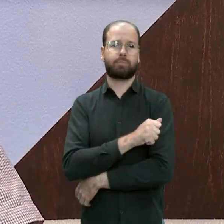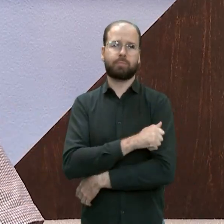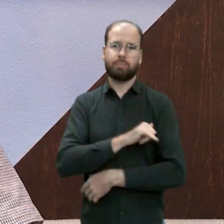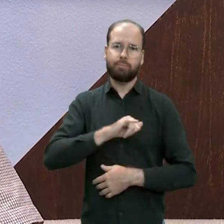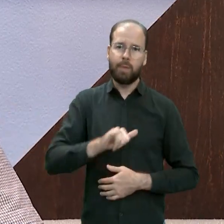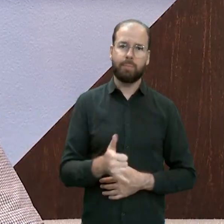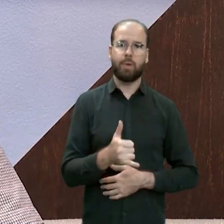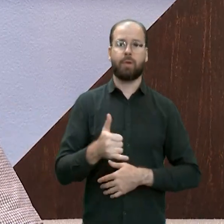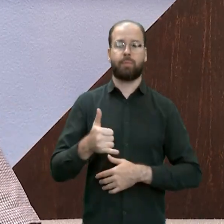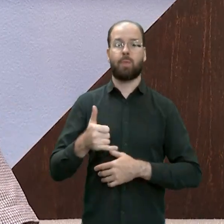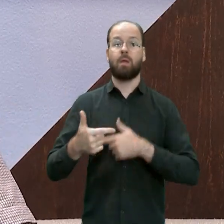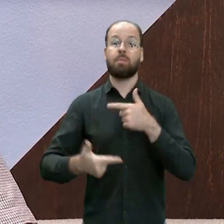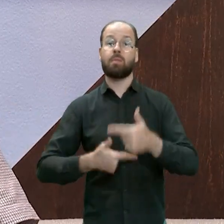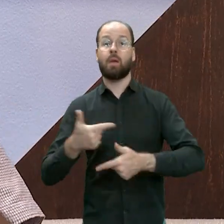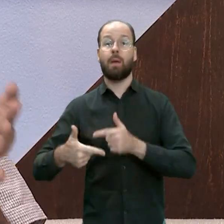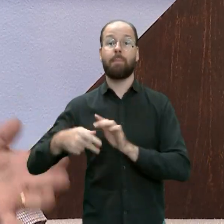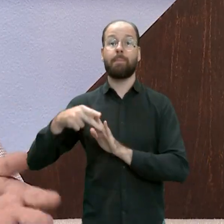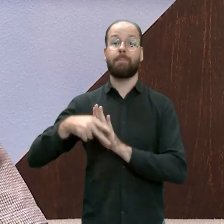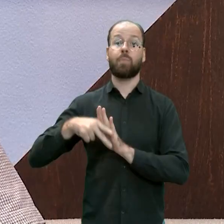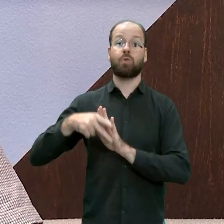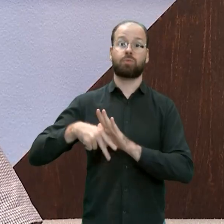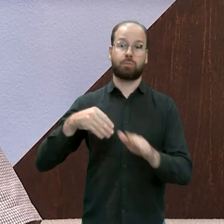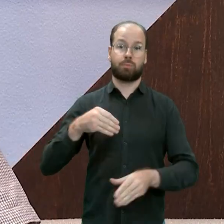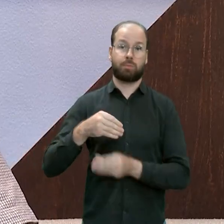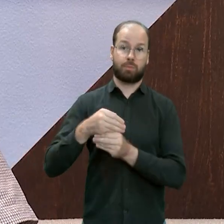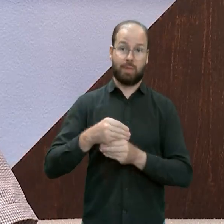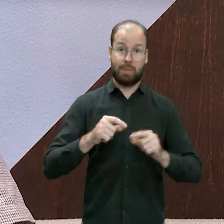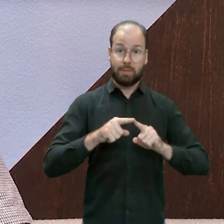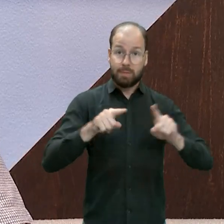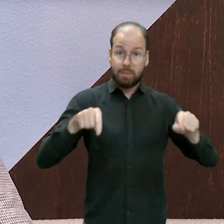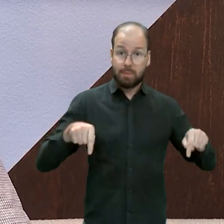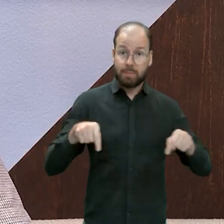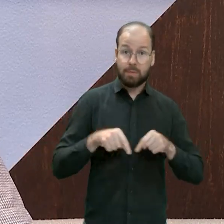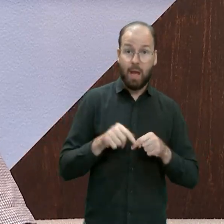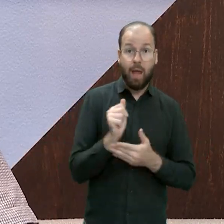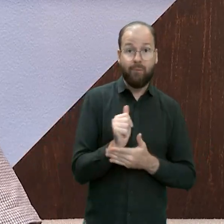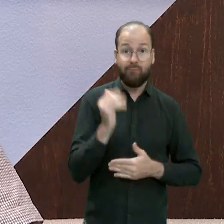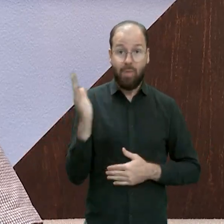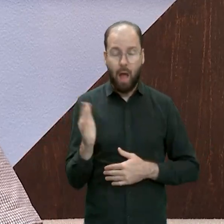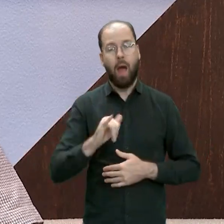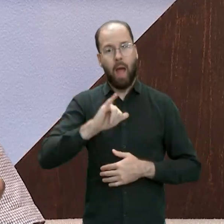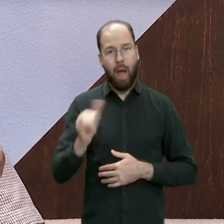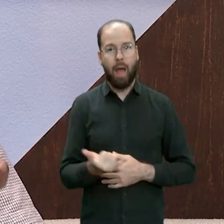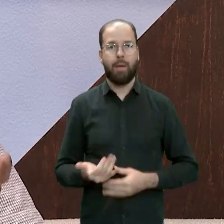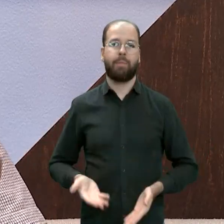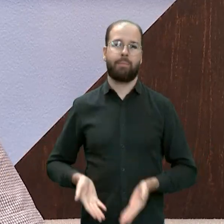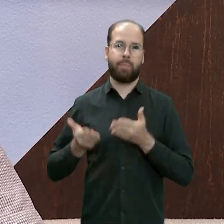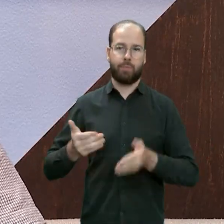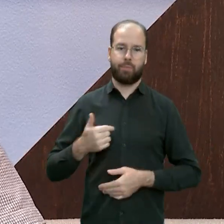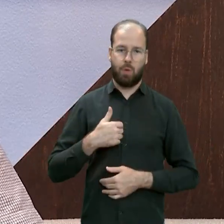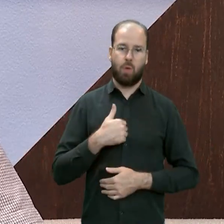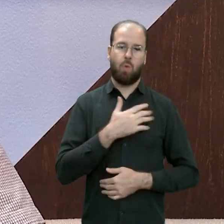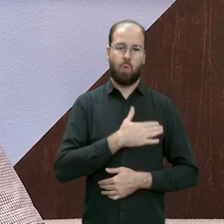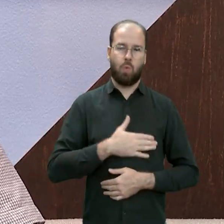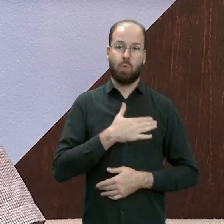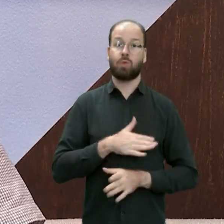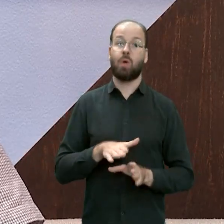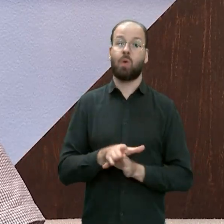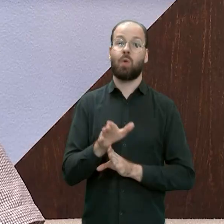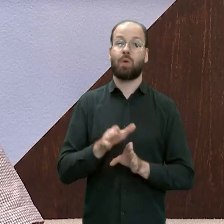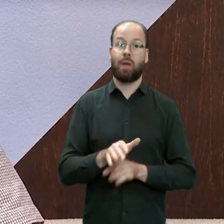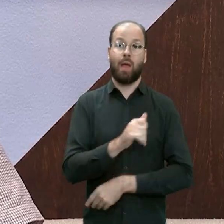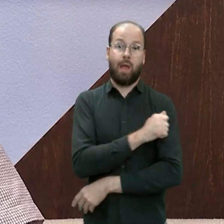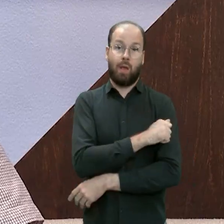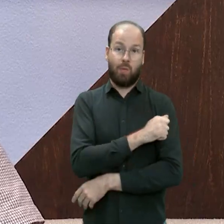atividades complementares, extra sala de aula, né? Então, eu gosto muito de orientar alunos de graduação e